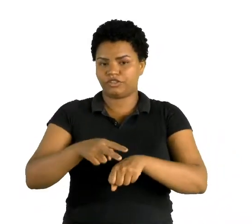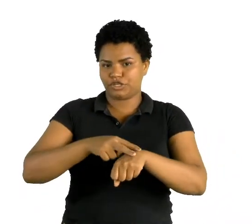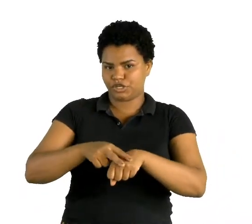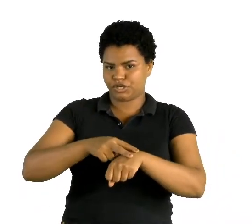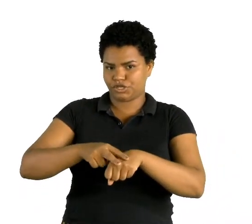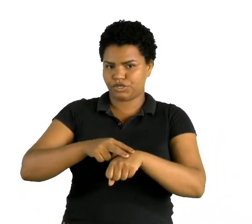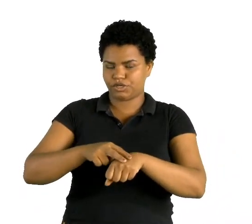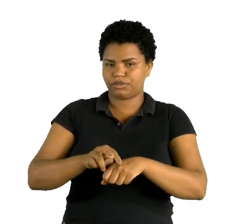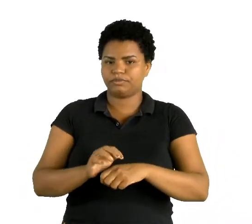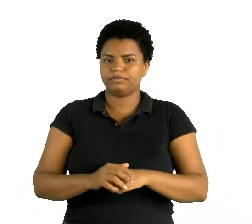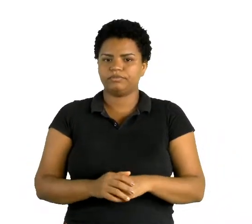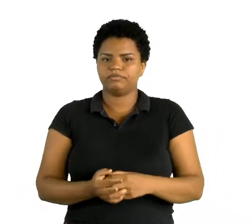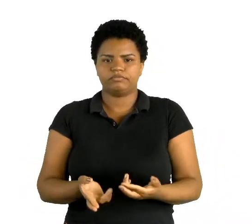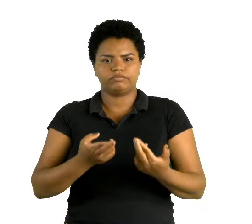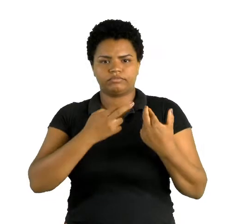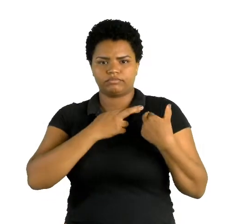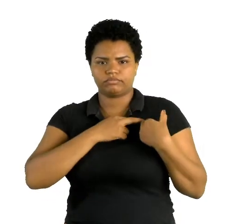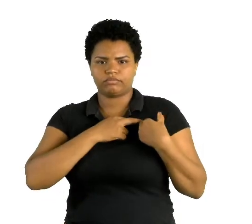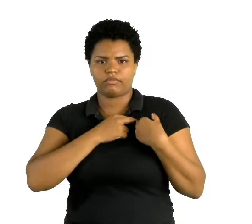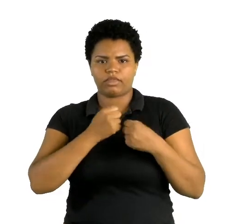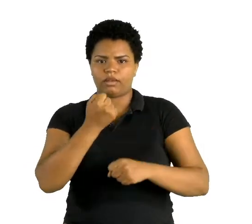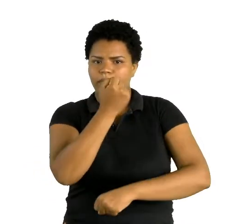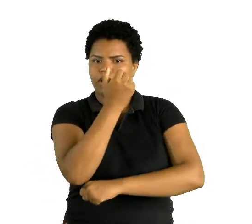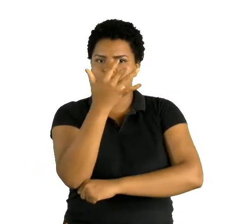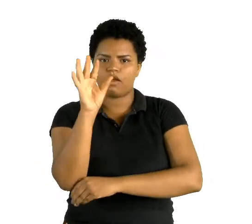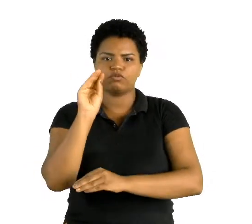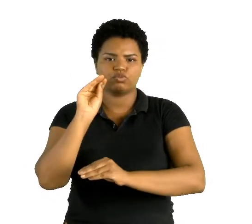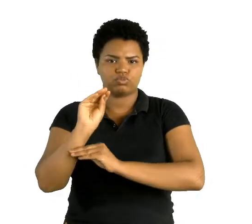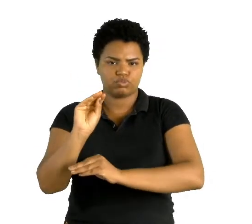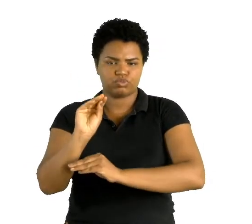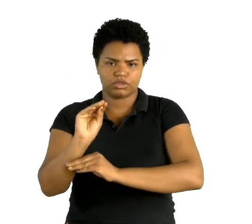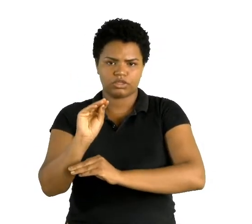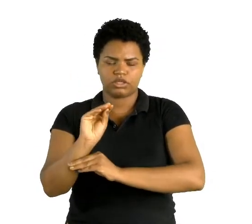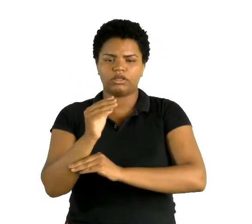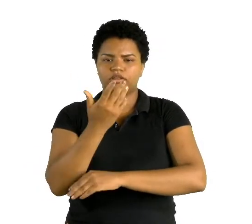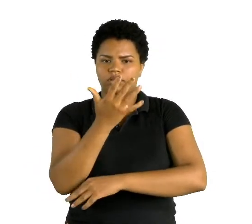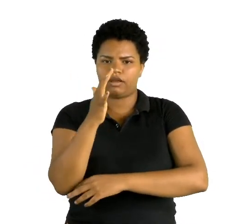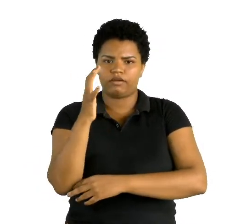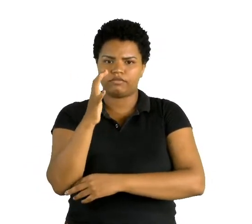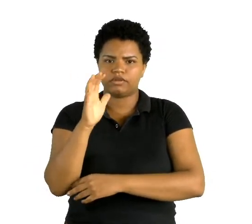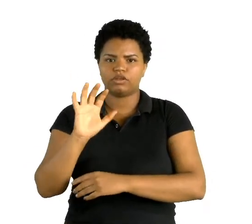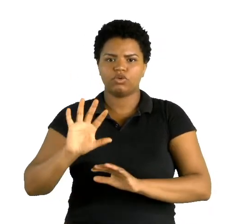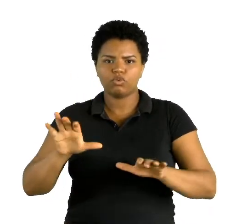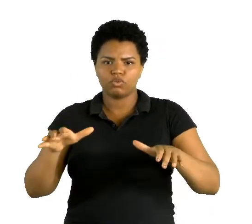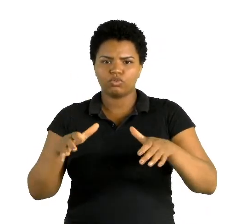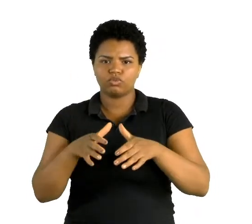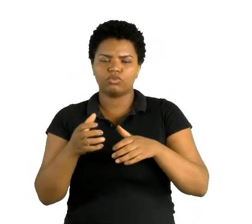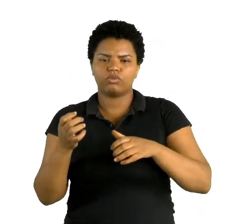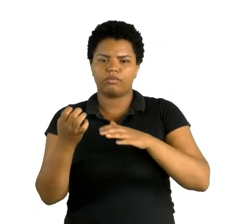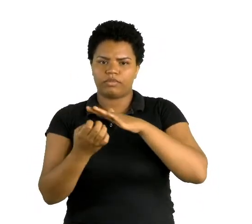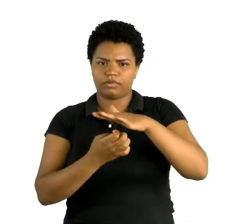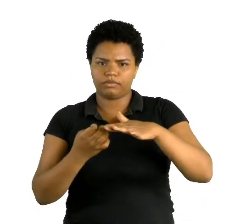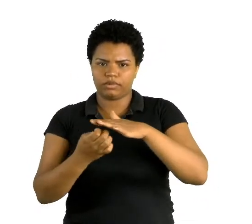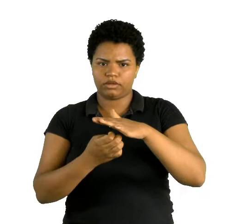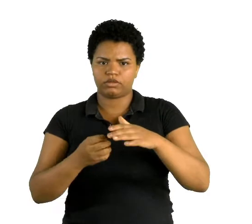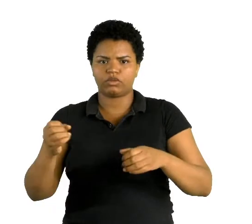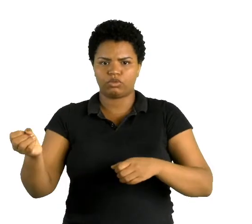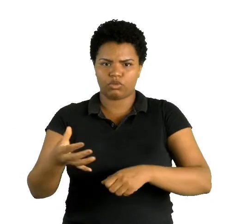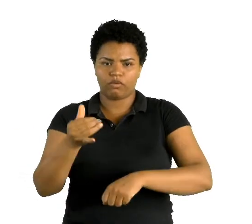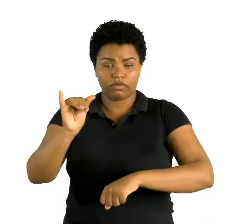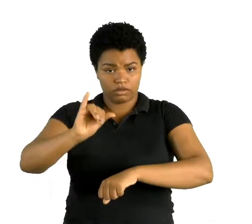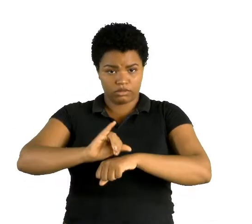Responsável pela arborização e manutenção de árvores, a companhia da nova capital, Nova Cap,